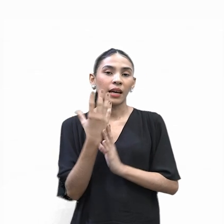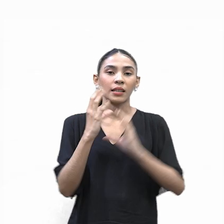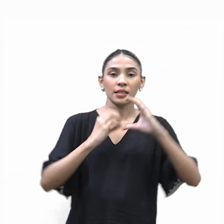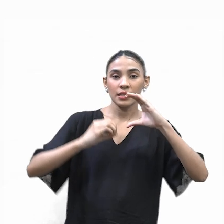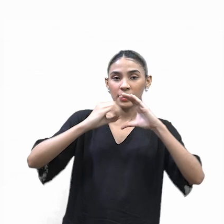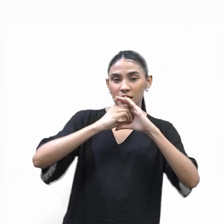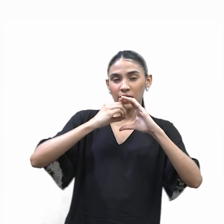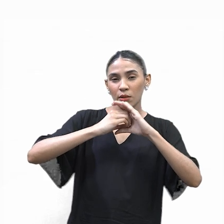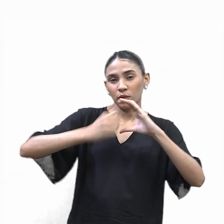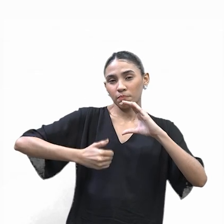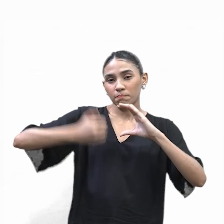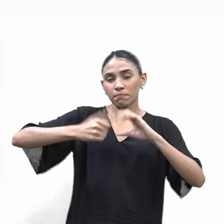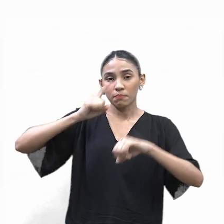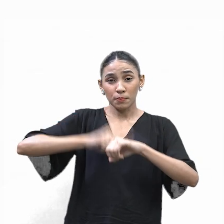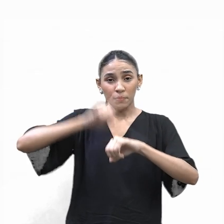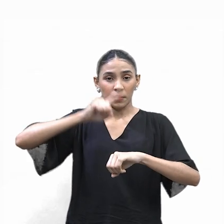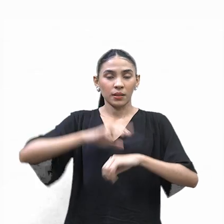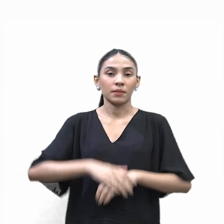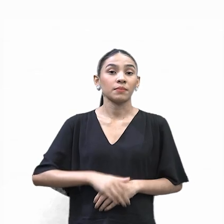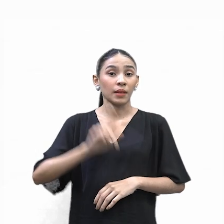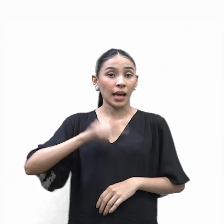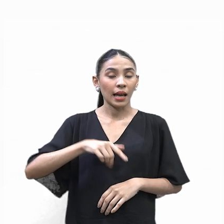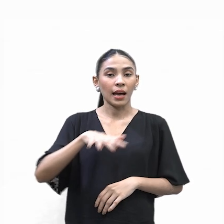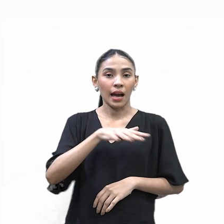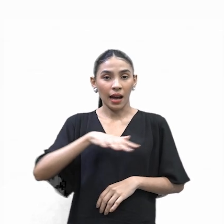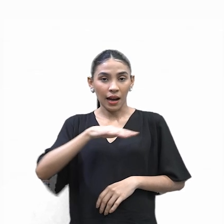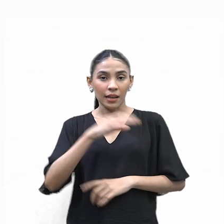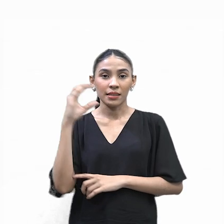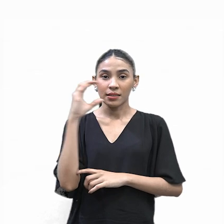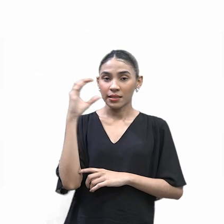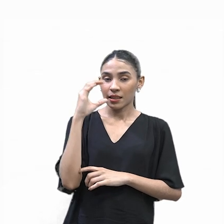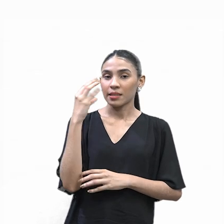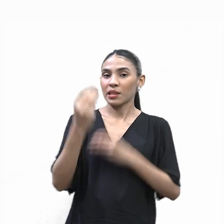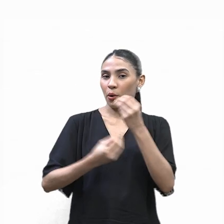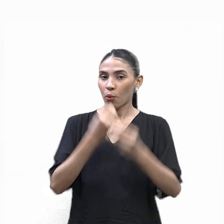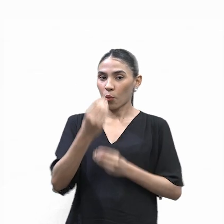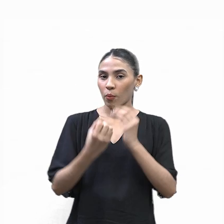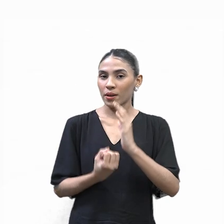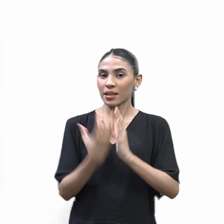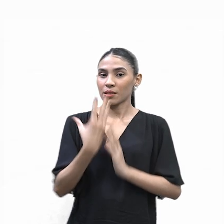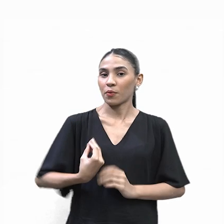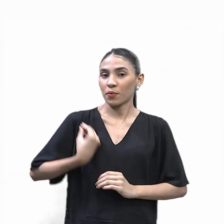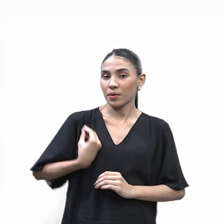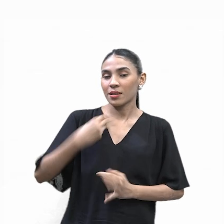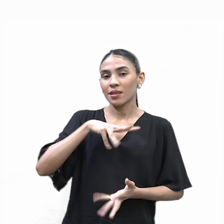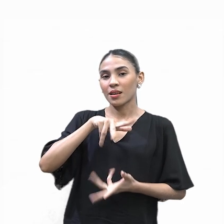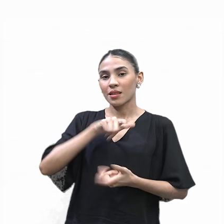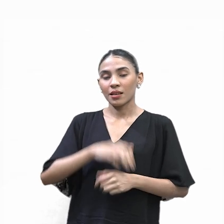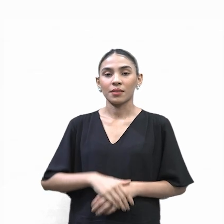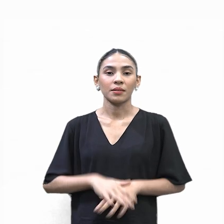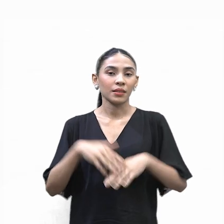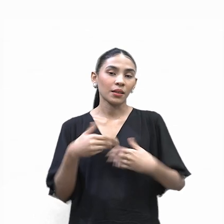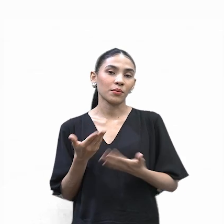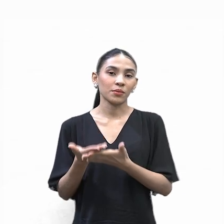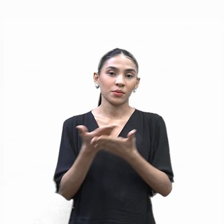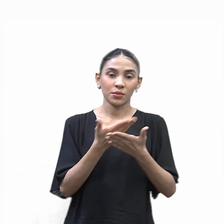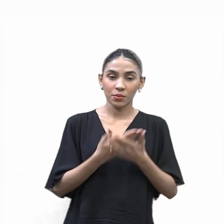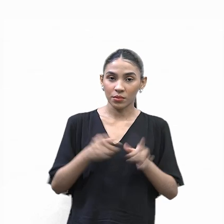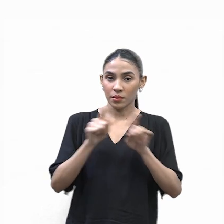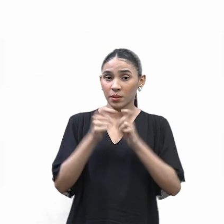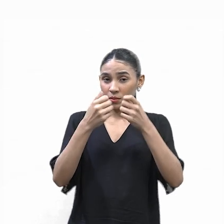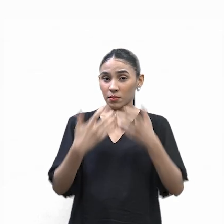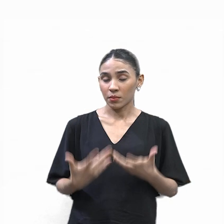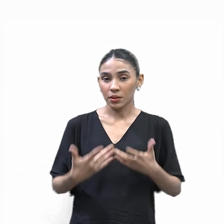célula primitiva. Essa é a visão científica, né, de como a vida teria surgido na Terra. E esses estudos apontam que as